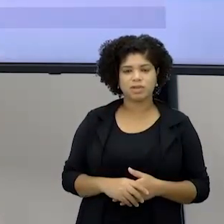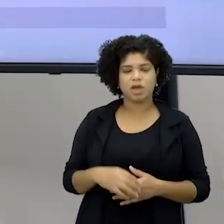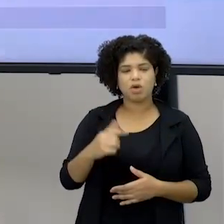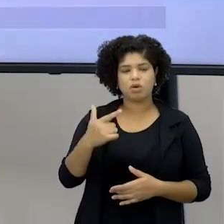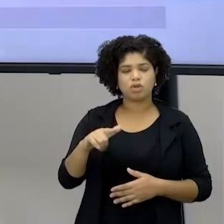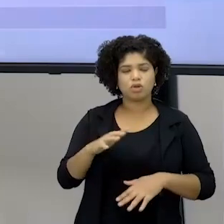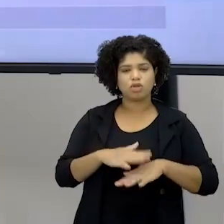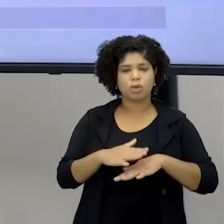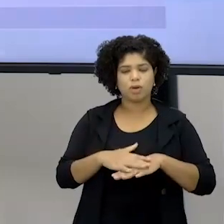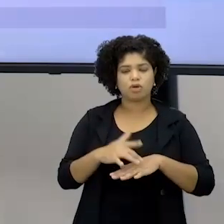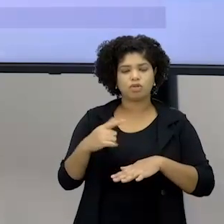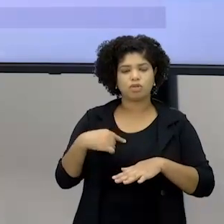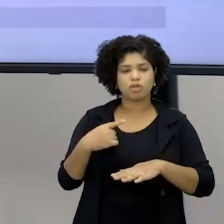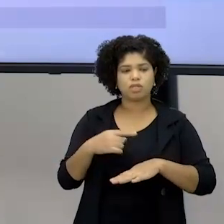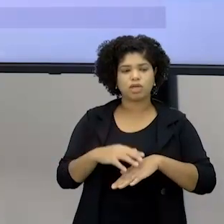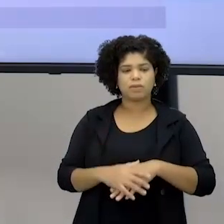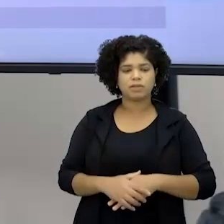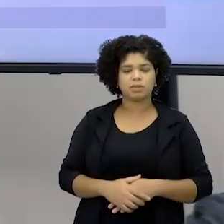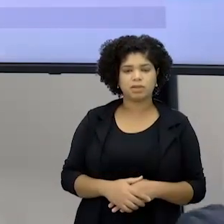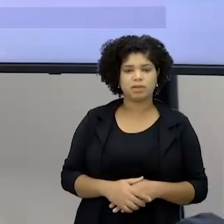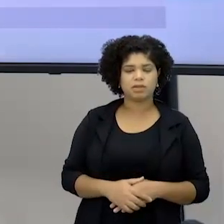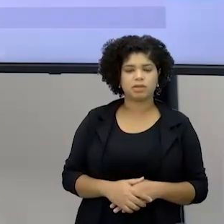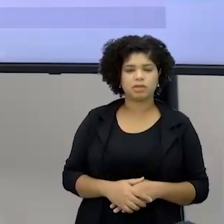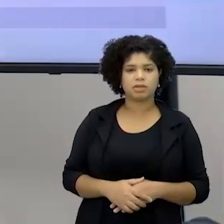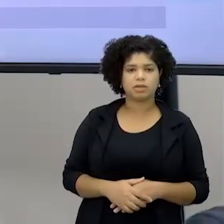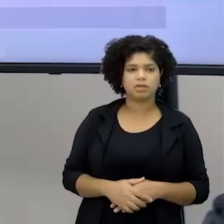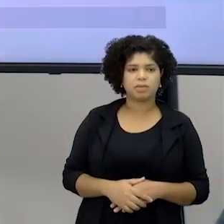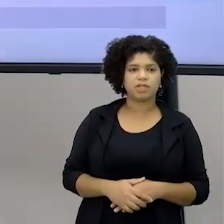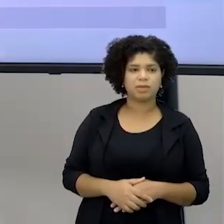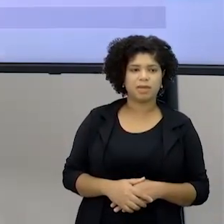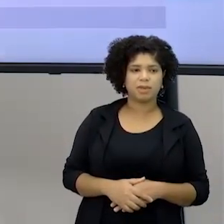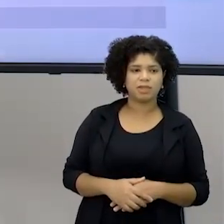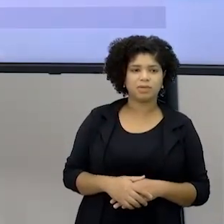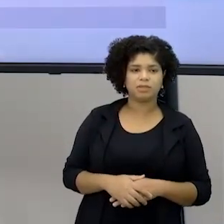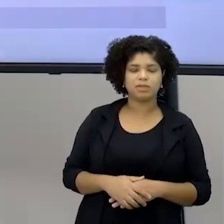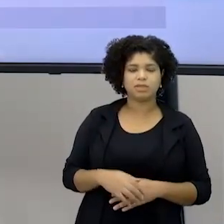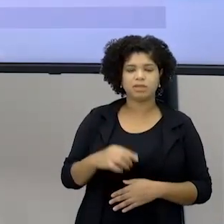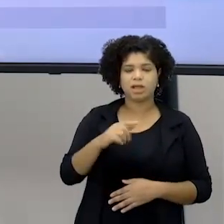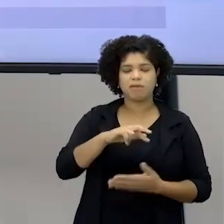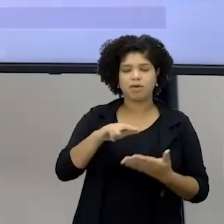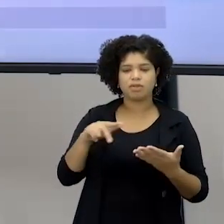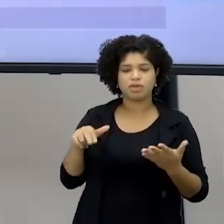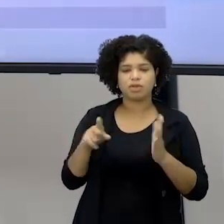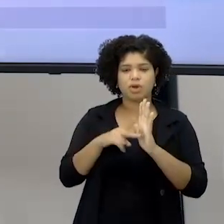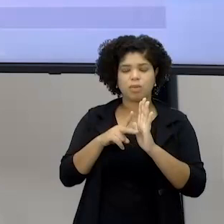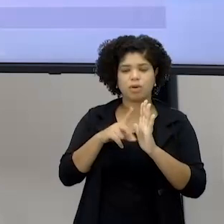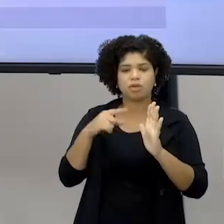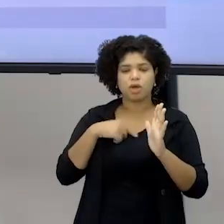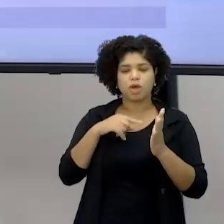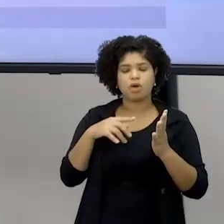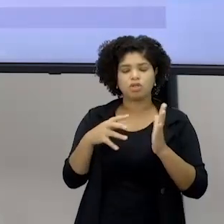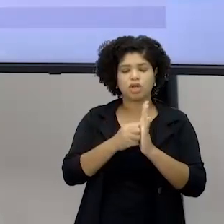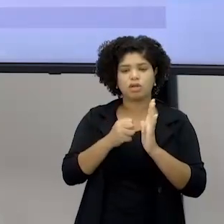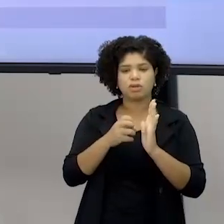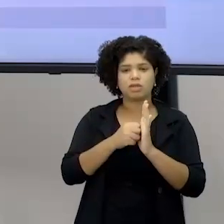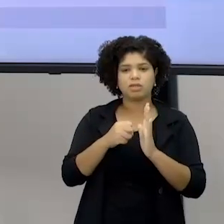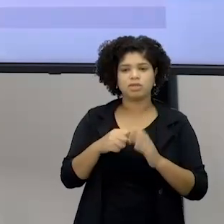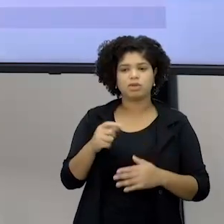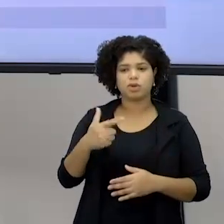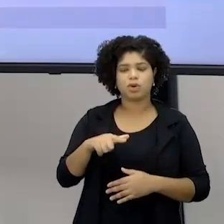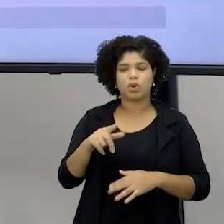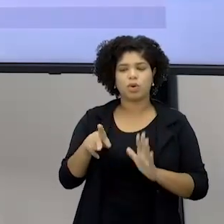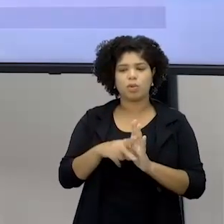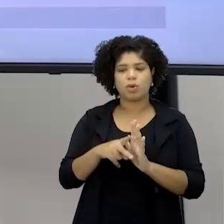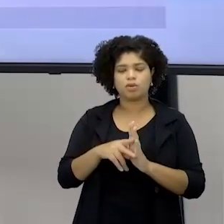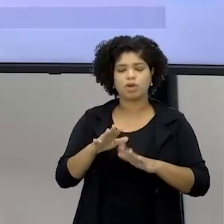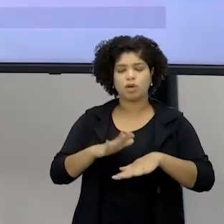essa tabela que vocês podem fazer registro único para a turma ou que vocês podem fazer o registro aí no caderno de vocês, no material de